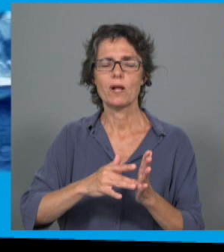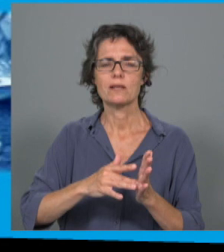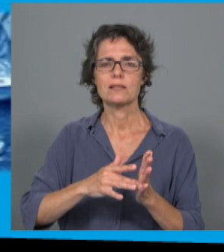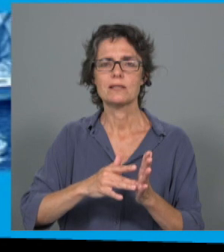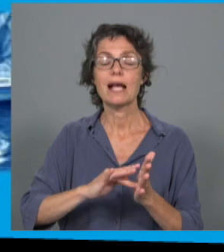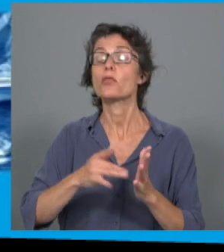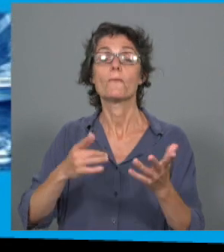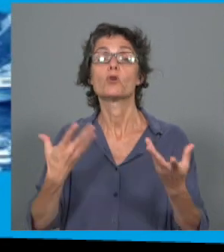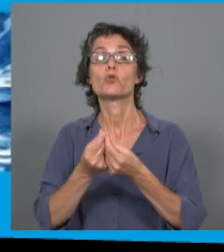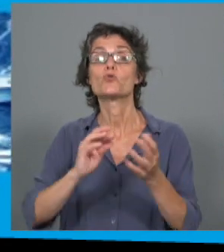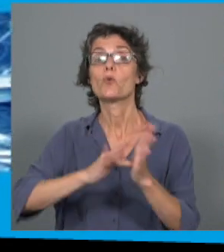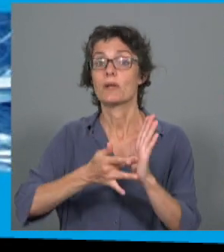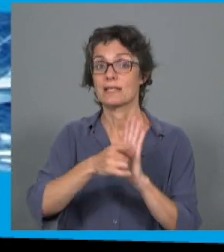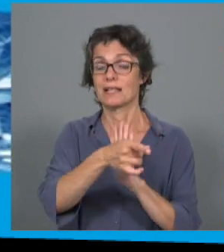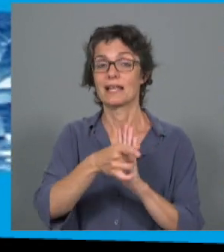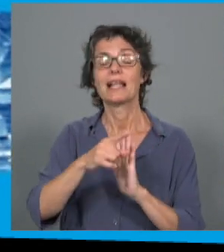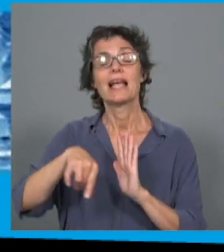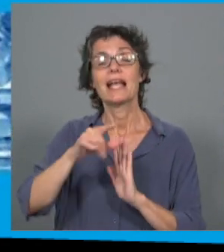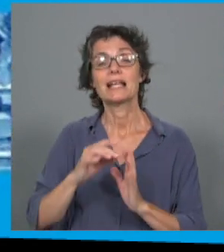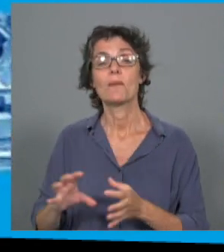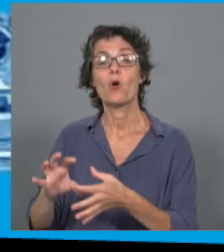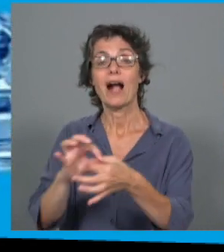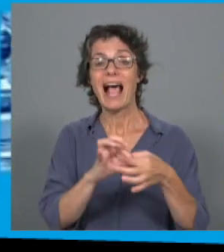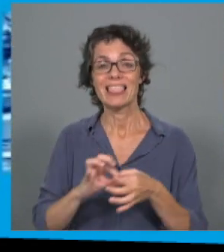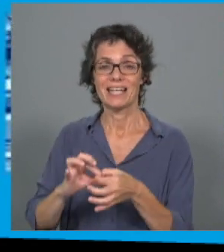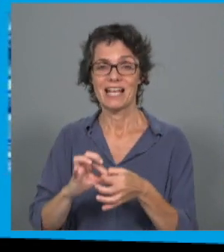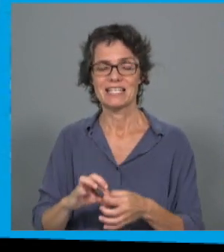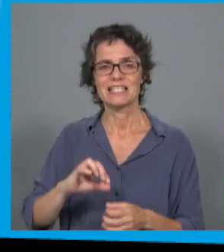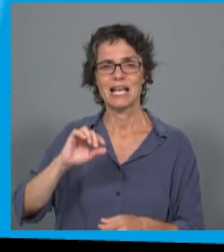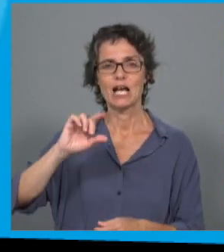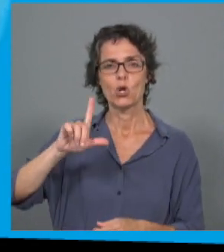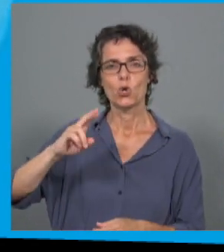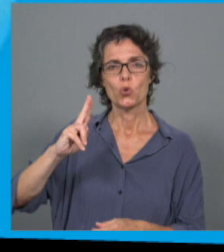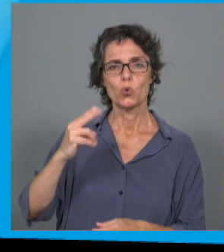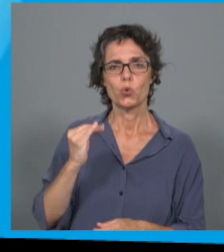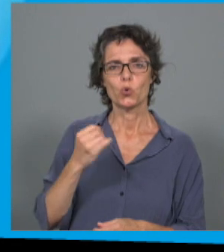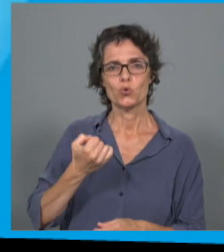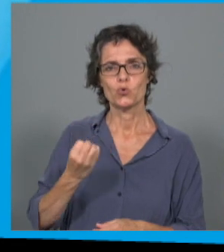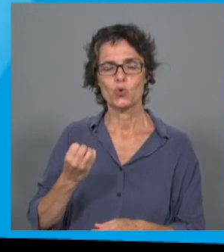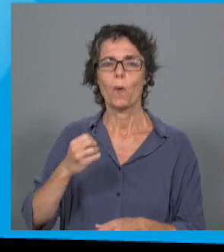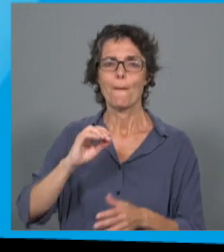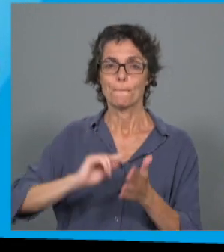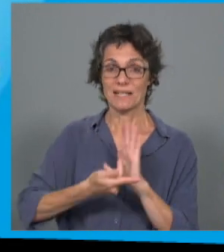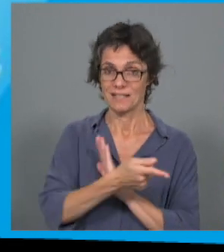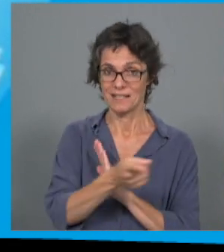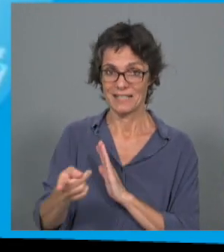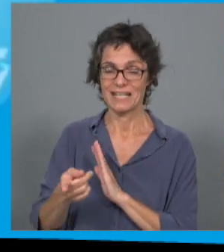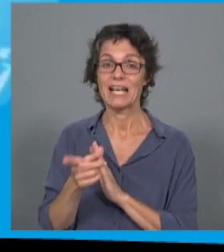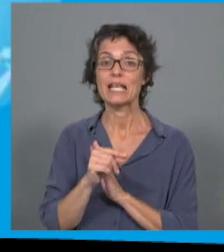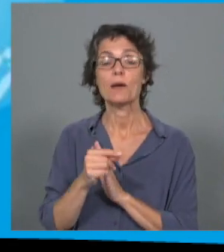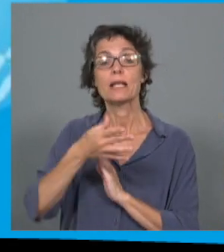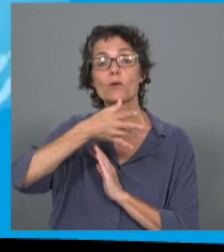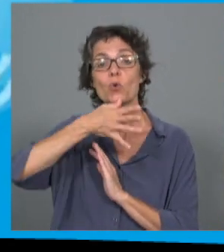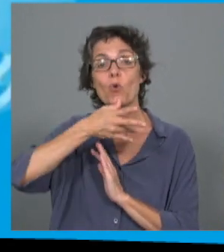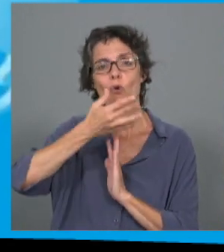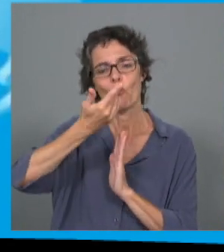criámos uma equipa chamada Aliança Luso-Brasileira, que inclusivamente no seu equipamento trazia as cores e os símbolos,